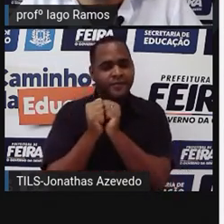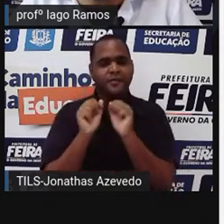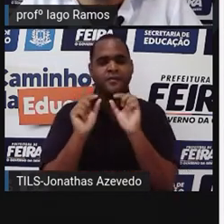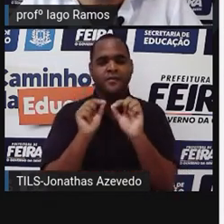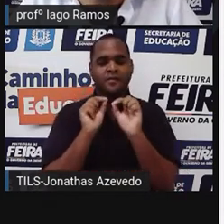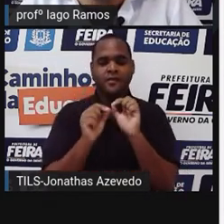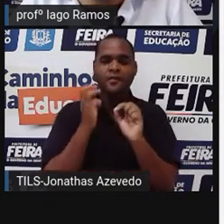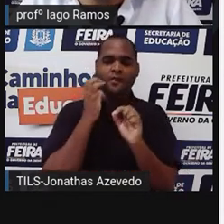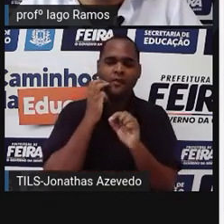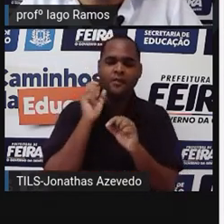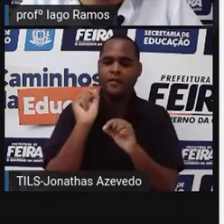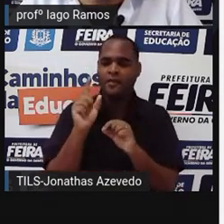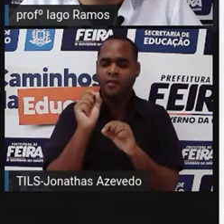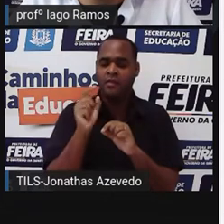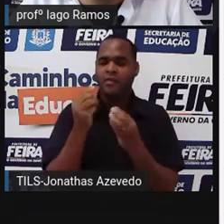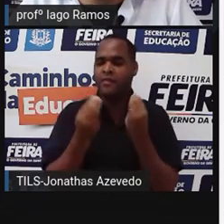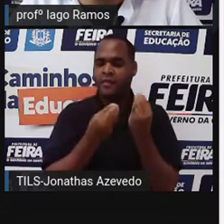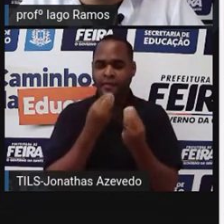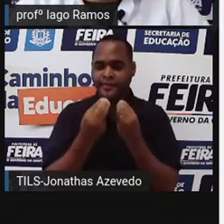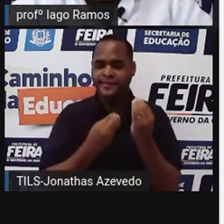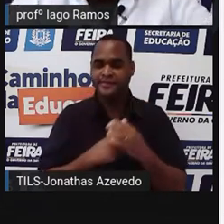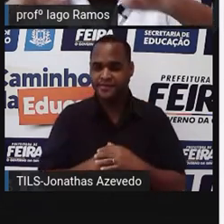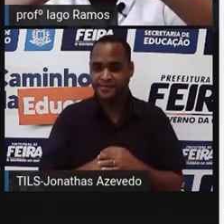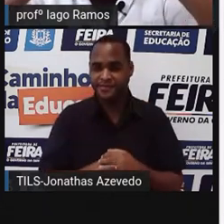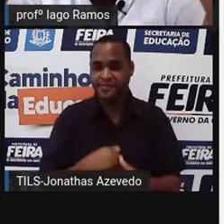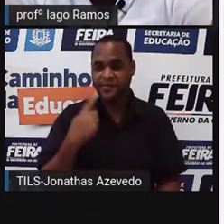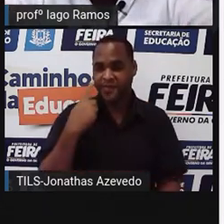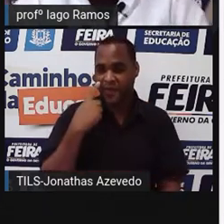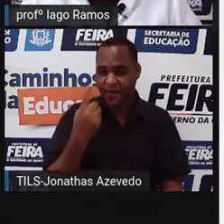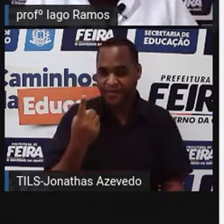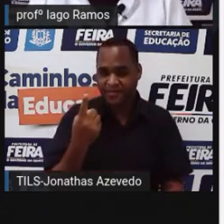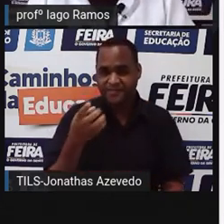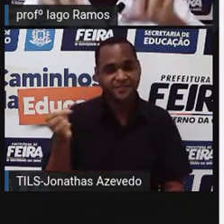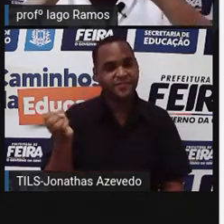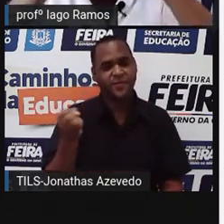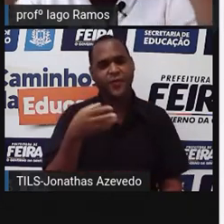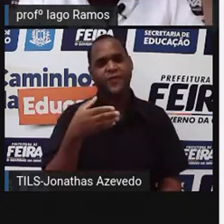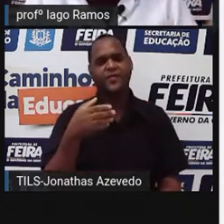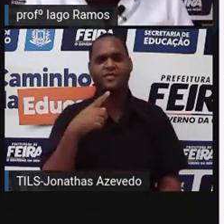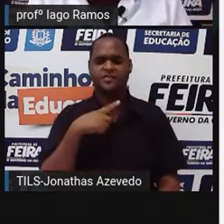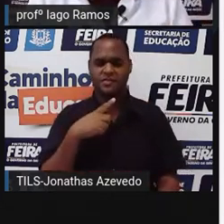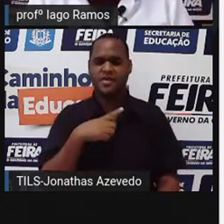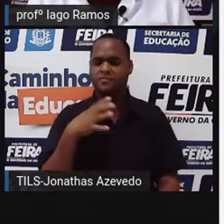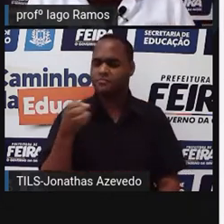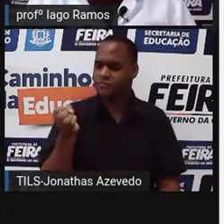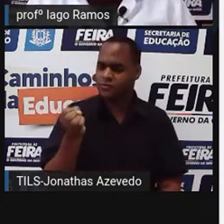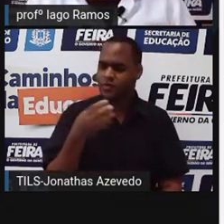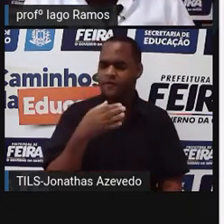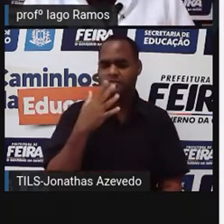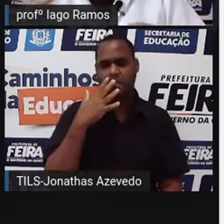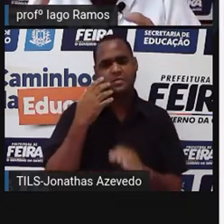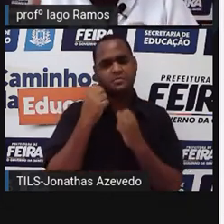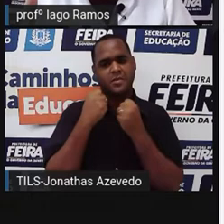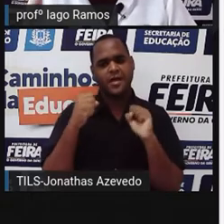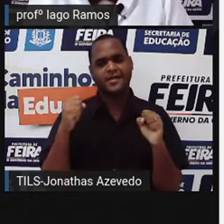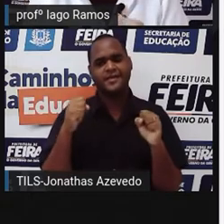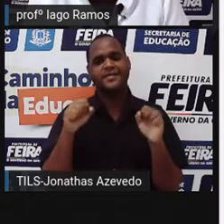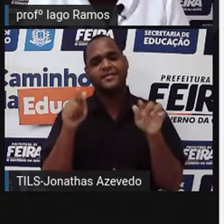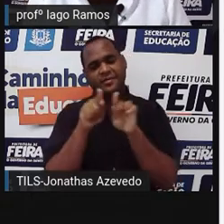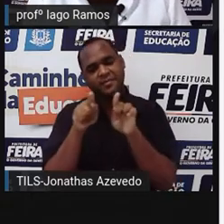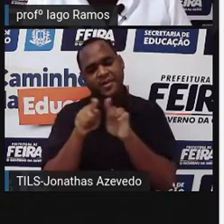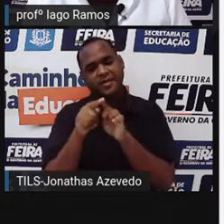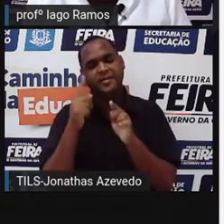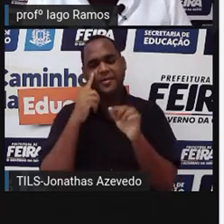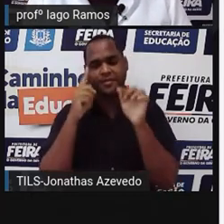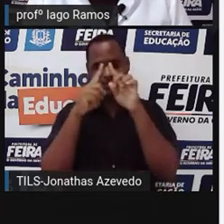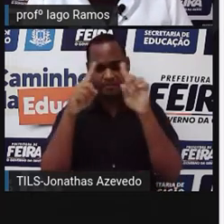com o azul, ó, ele fica com. Forma um novo quadrado, né? Forma um quadrado maior. E esse quadrado